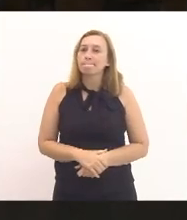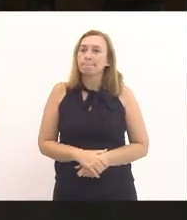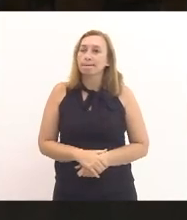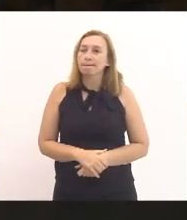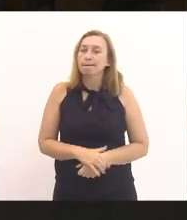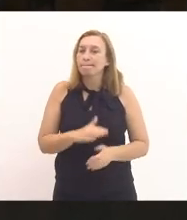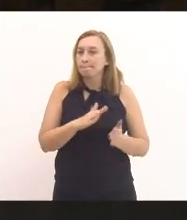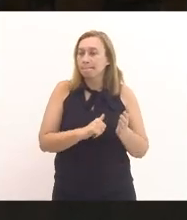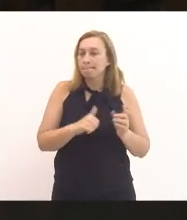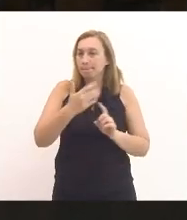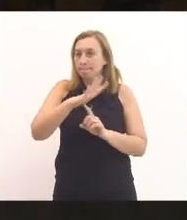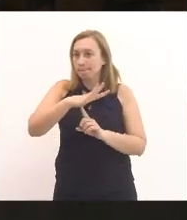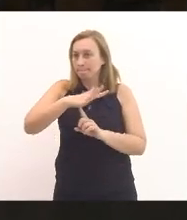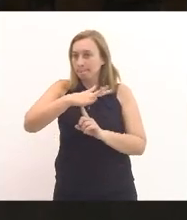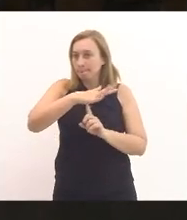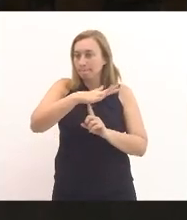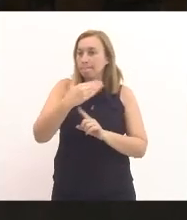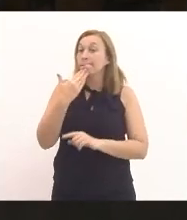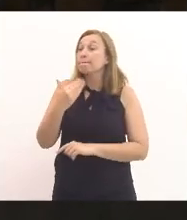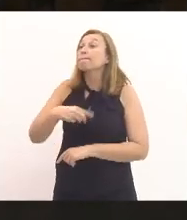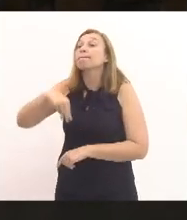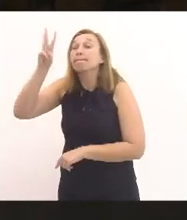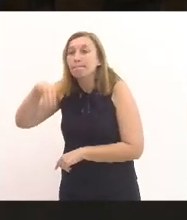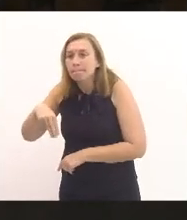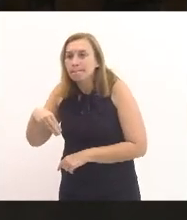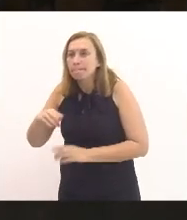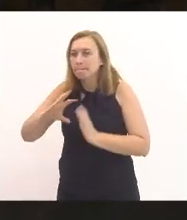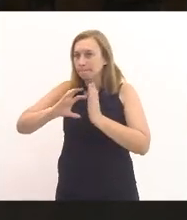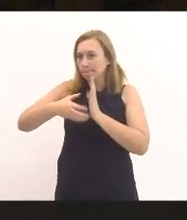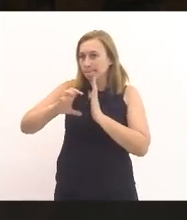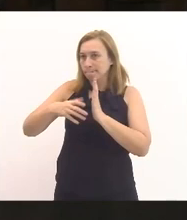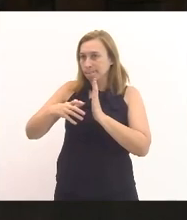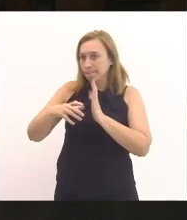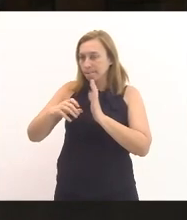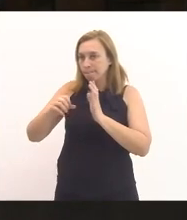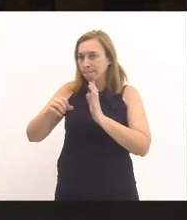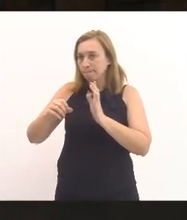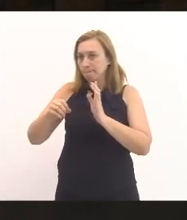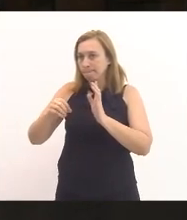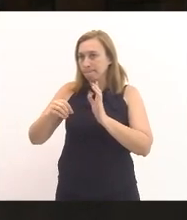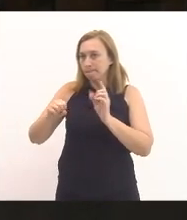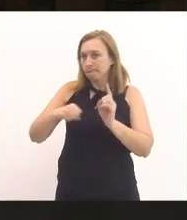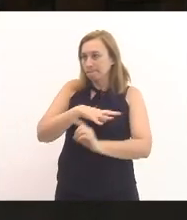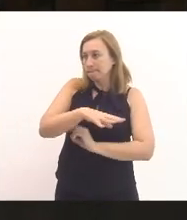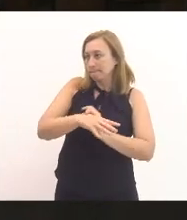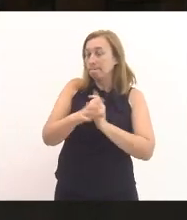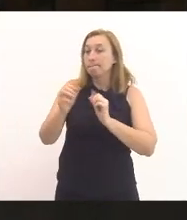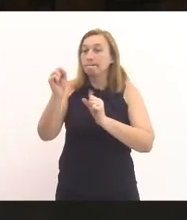e tirar o helicóptero é um pedido de quem do partido socialista brasileiro